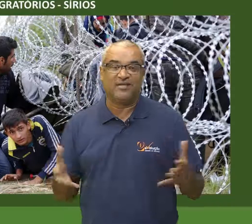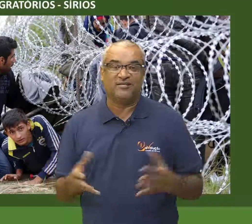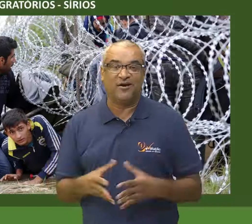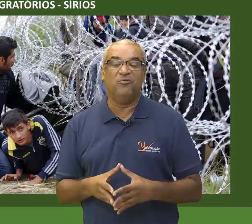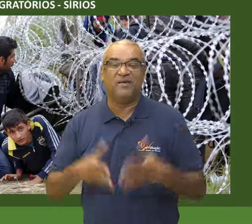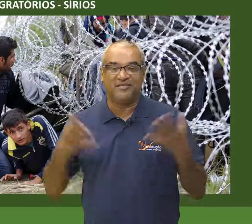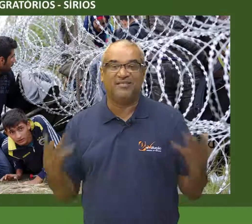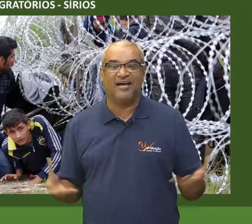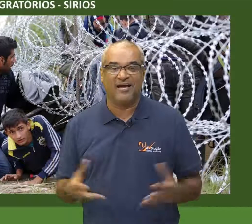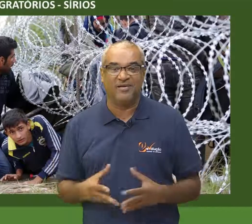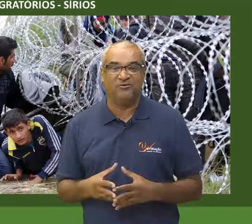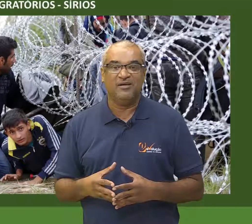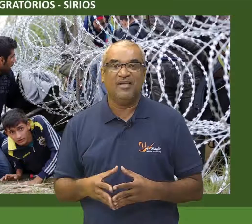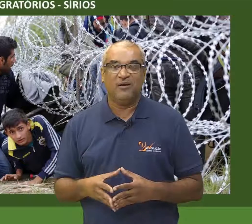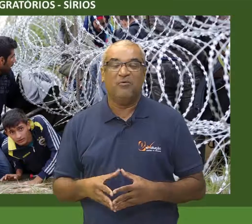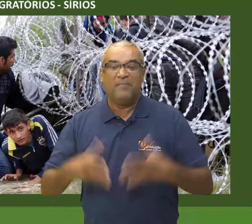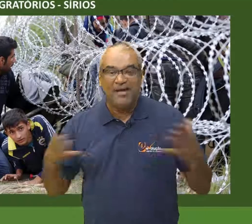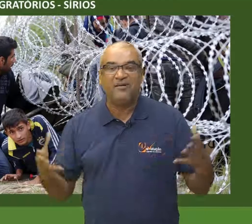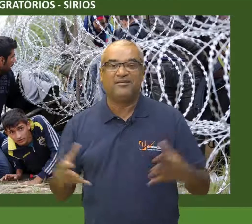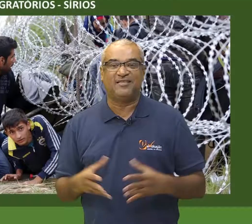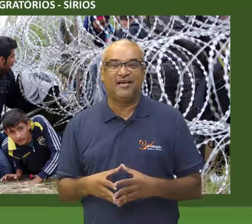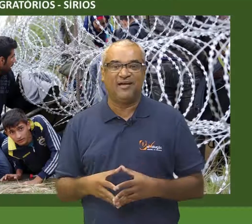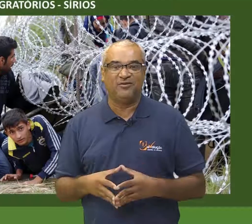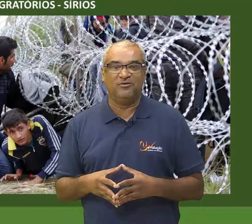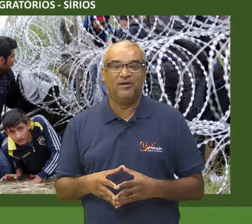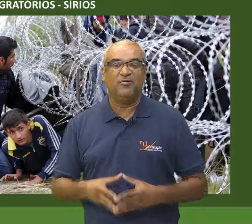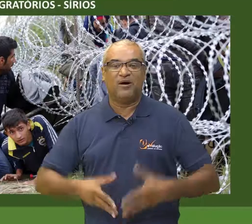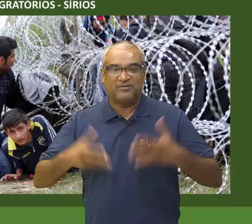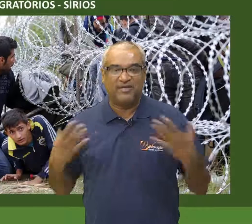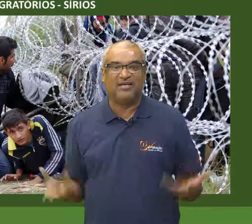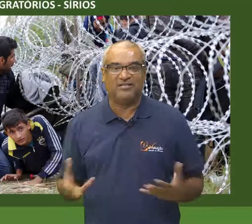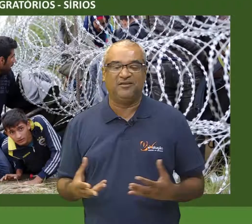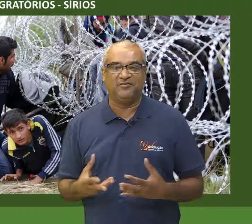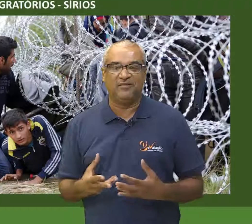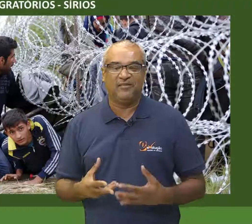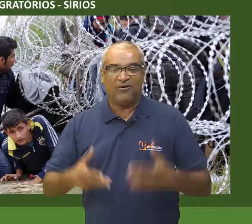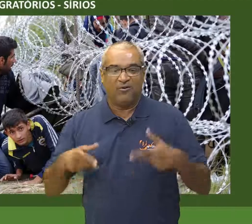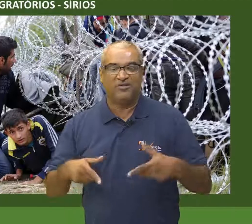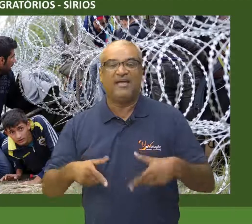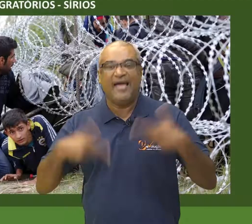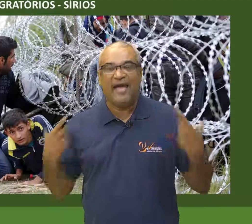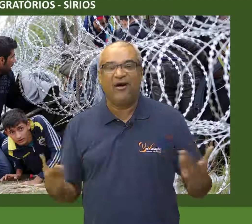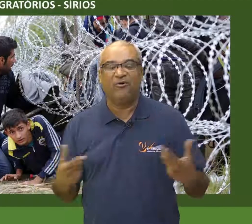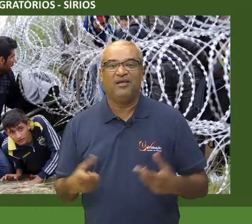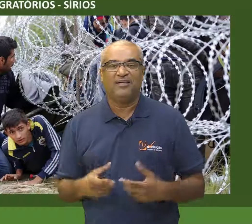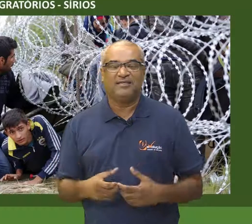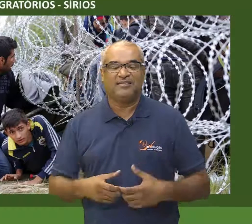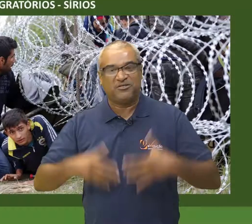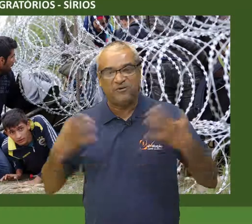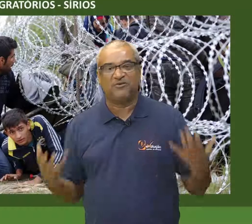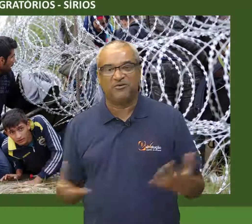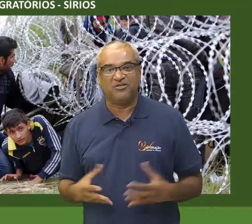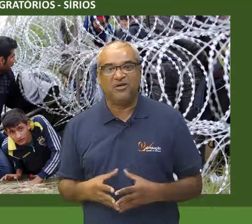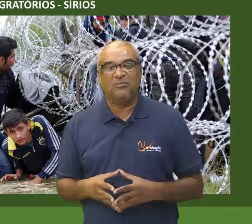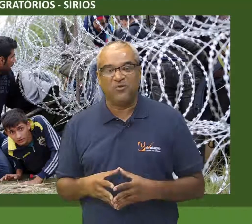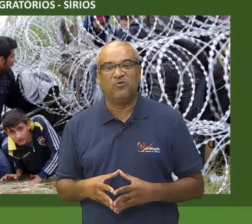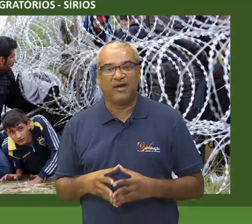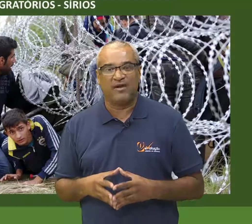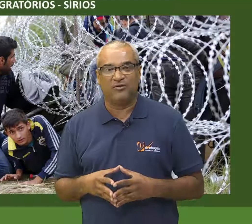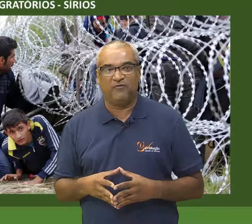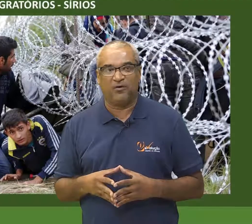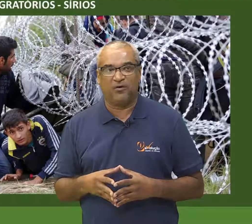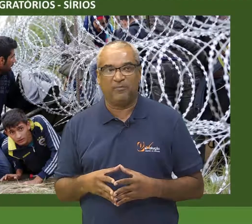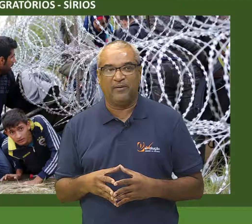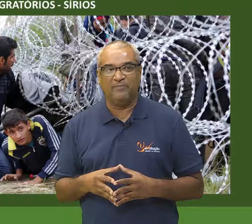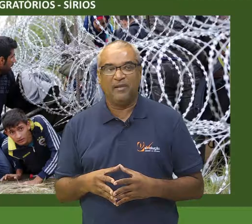Ou seja, o Mediterrâneo, o mar Mediterrâneo, uma alternativa hoje real dessas pessoas